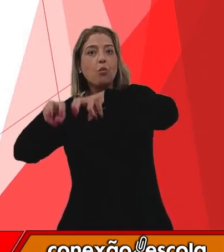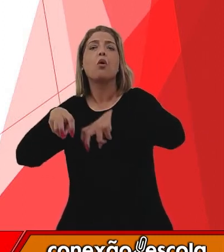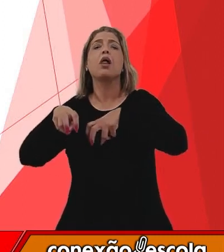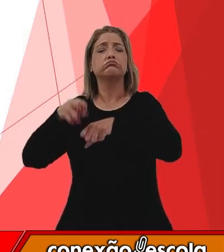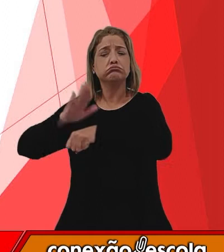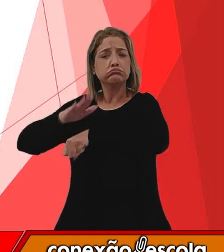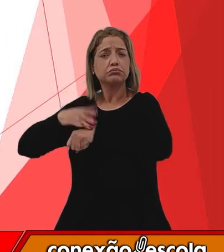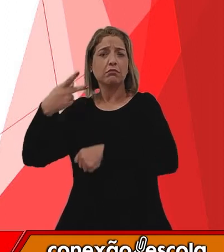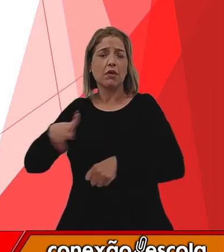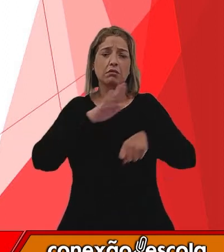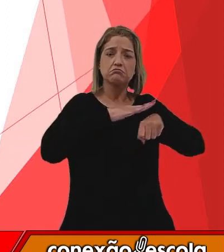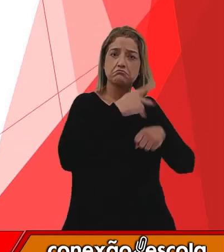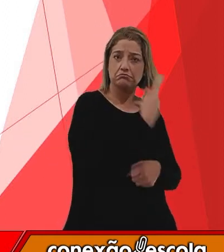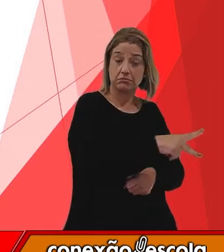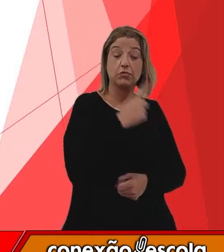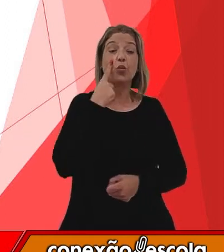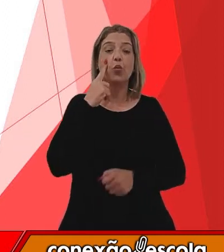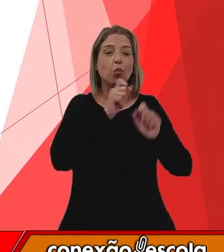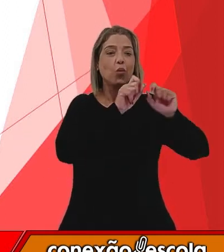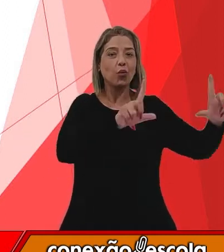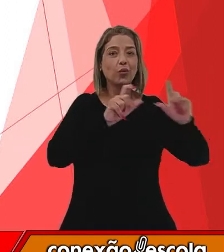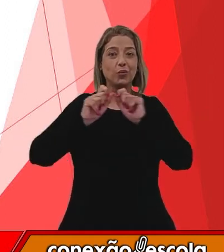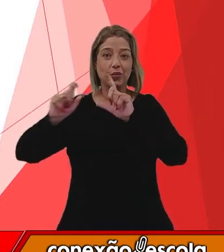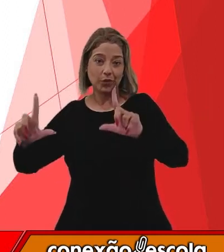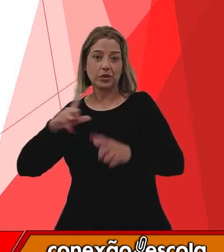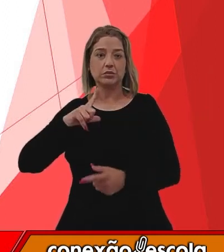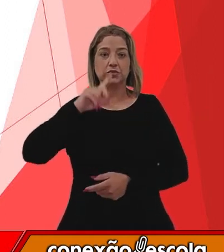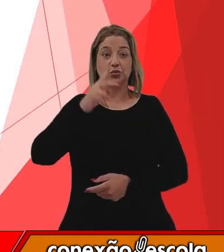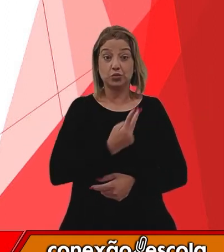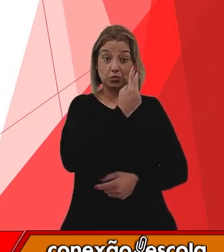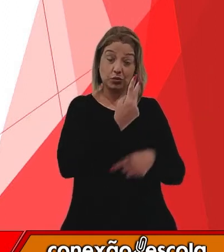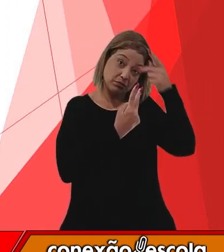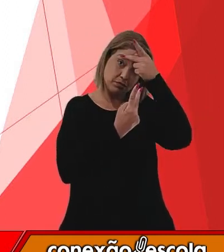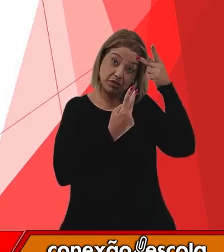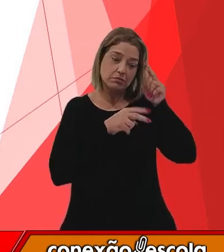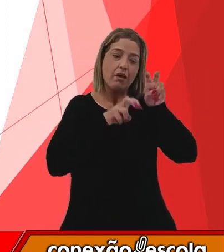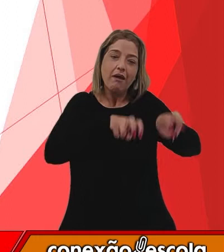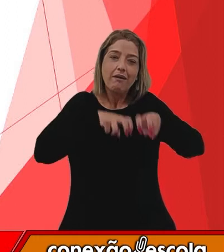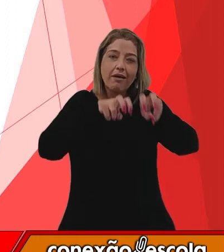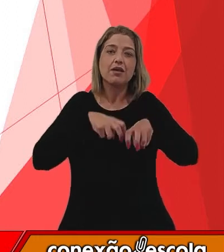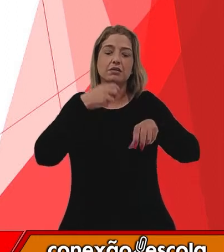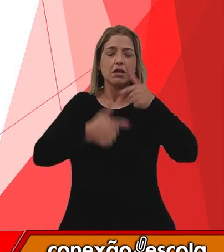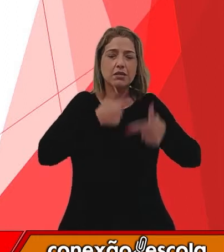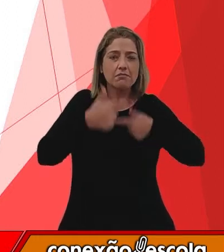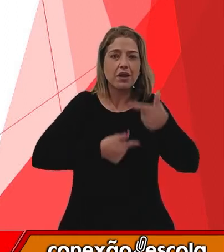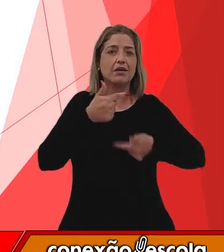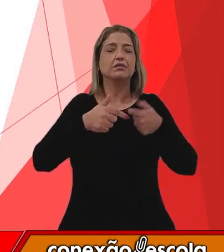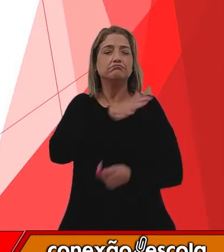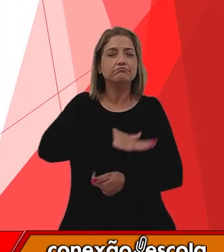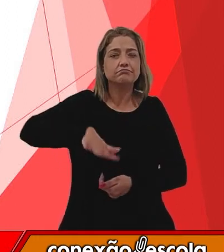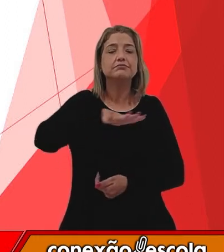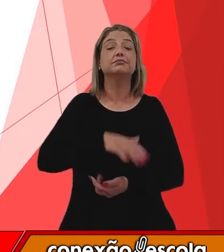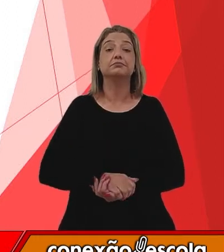outra. Observe essa primeira imagem. Temos ali duas pessoas no campo, trabalhando no campo. Já